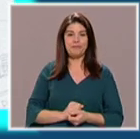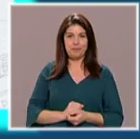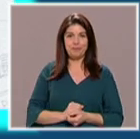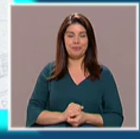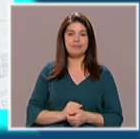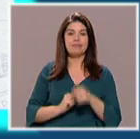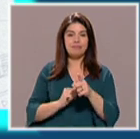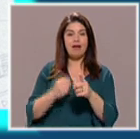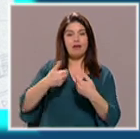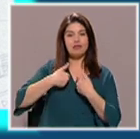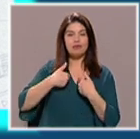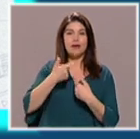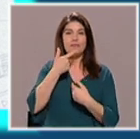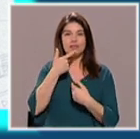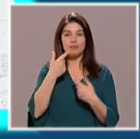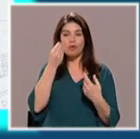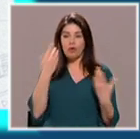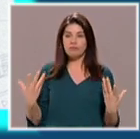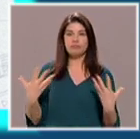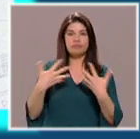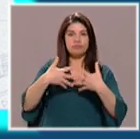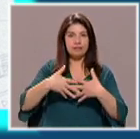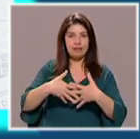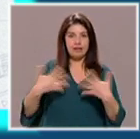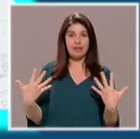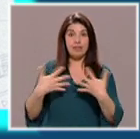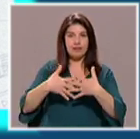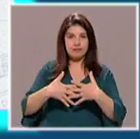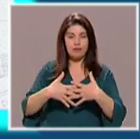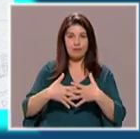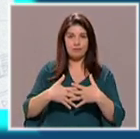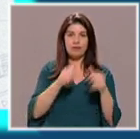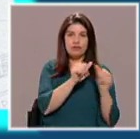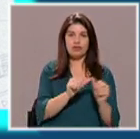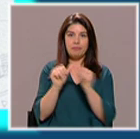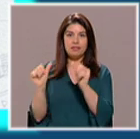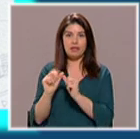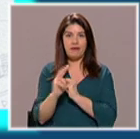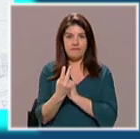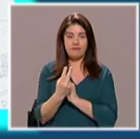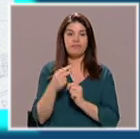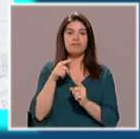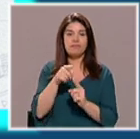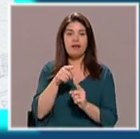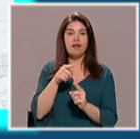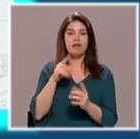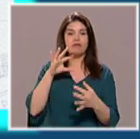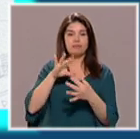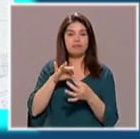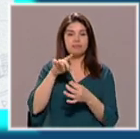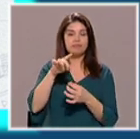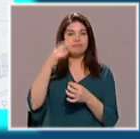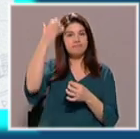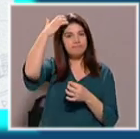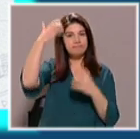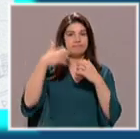detectar esta mesma interação que está patente na imagem e conseguimos perceber que se deve ao complexo